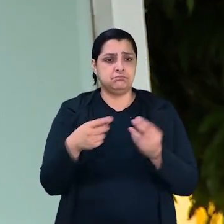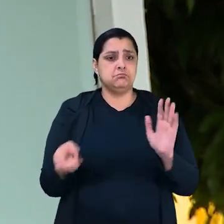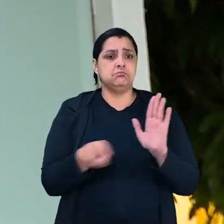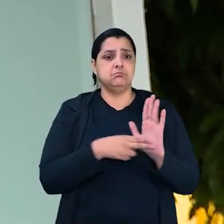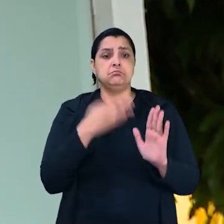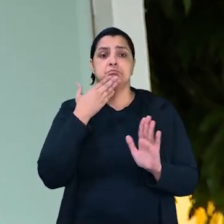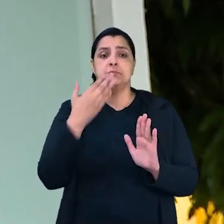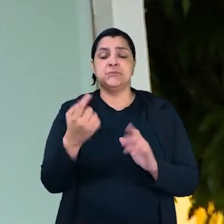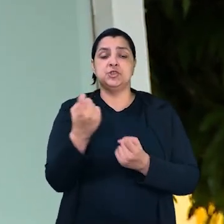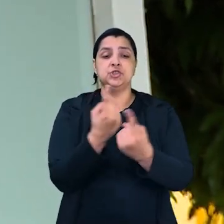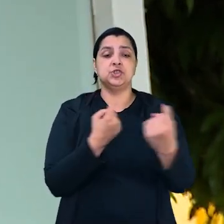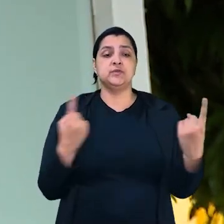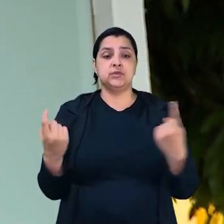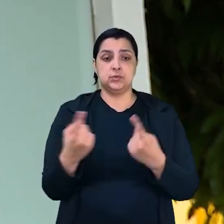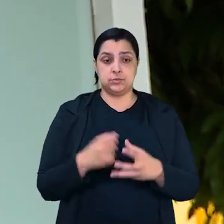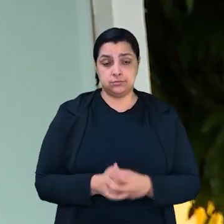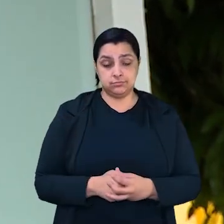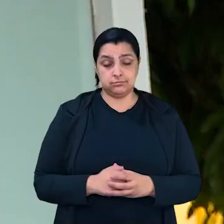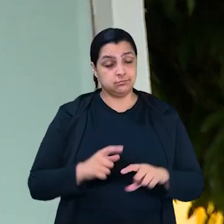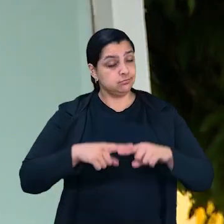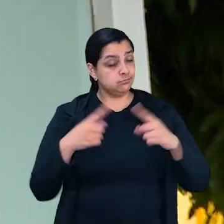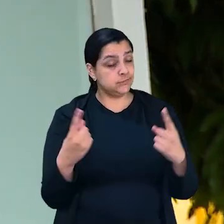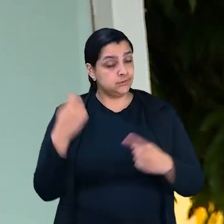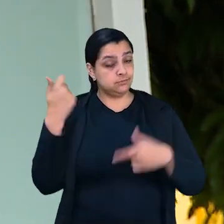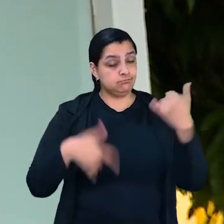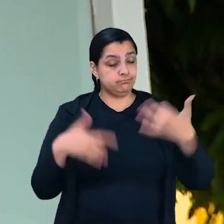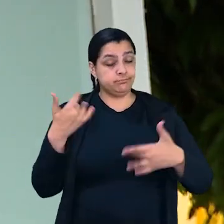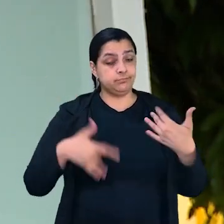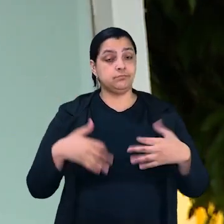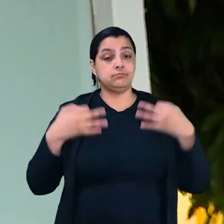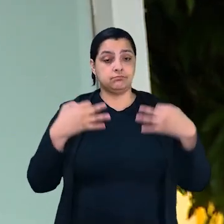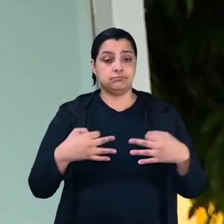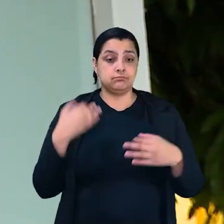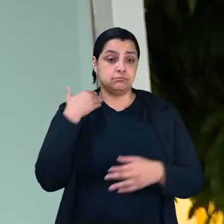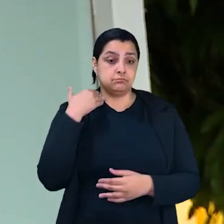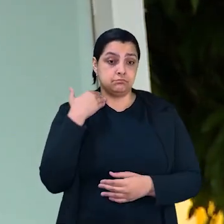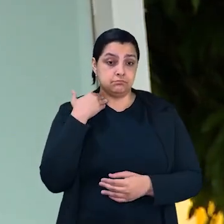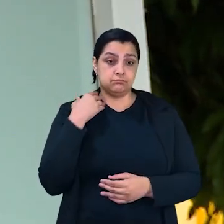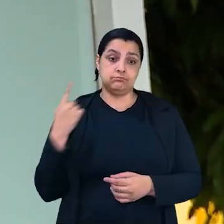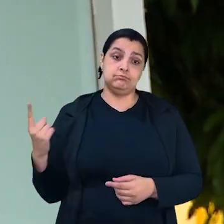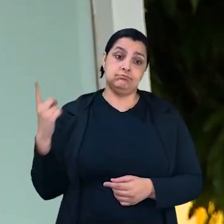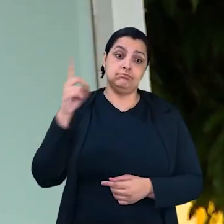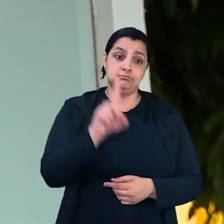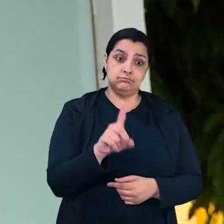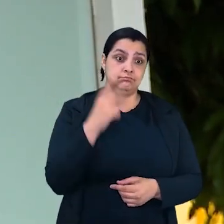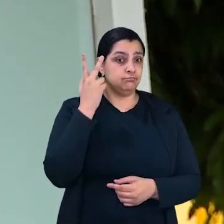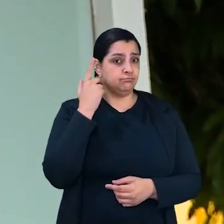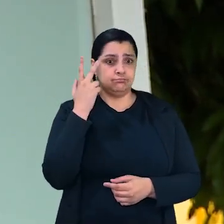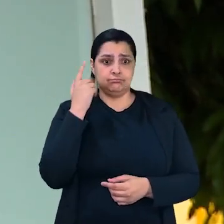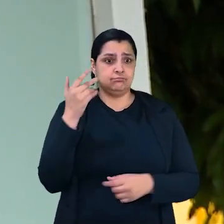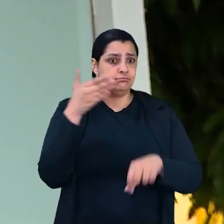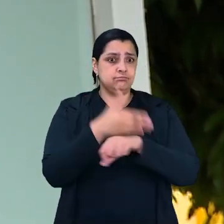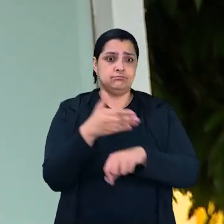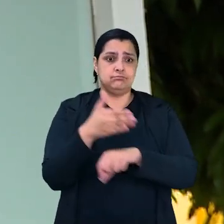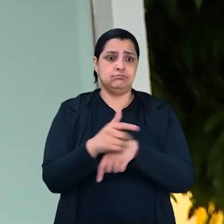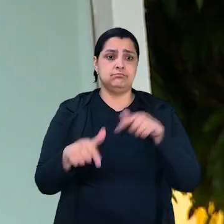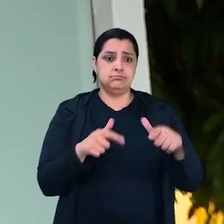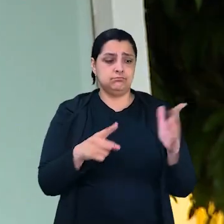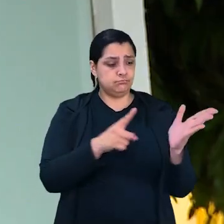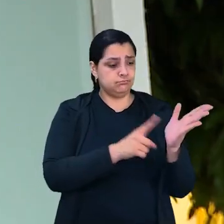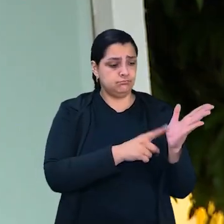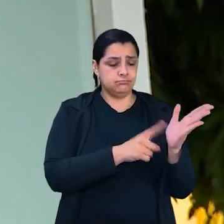ação por se tratar de pedidos individuais. Mas depoimentos confirmaram que os bancários compareceram